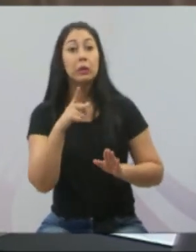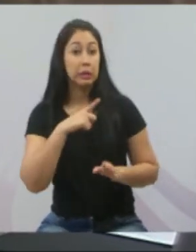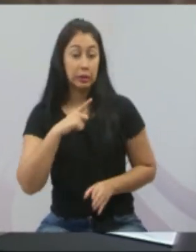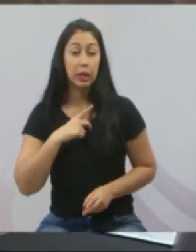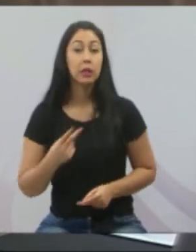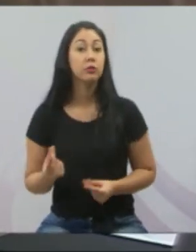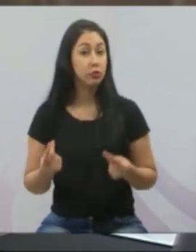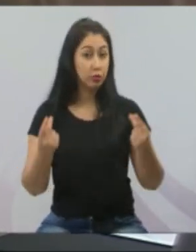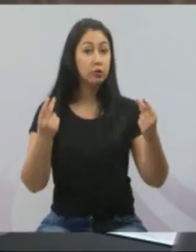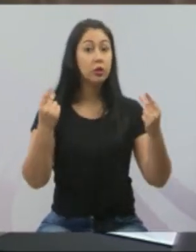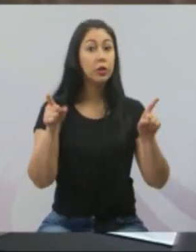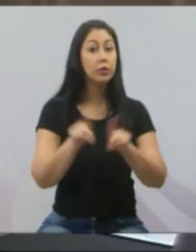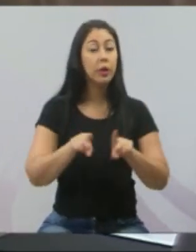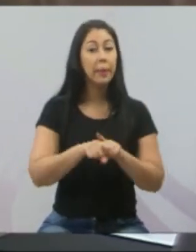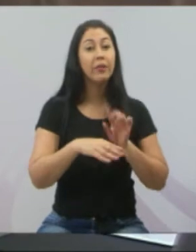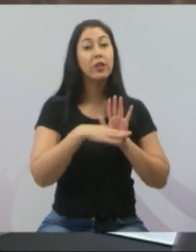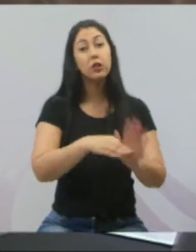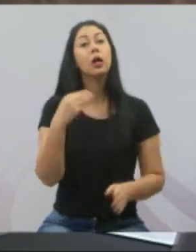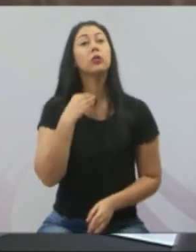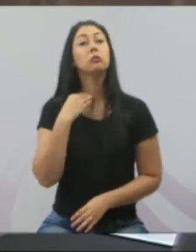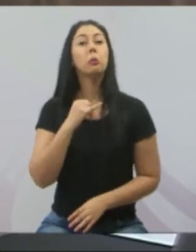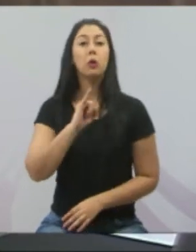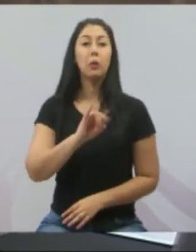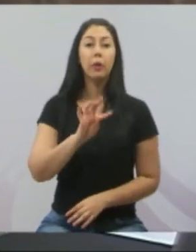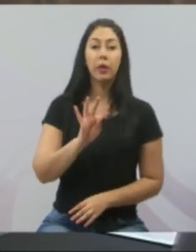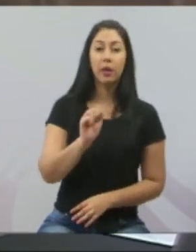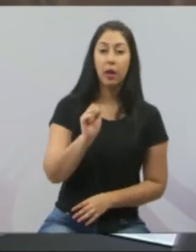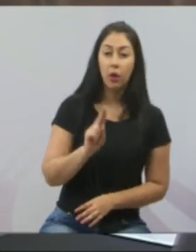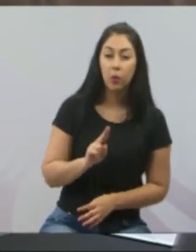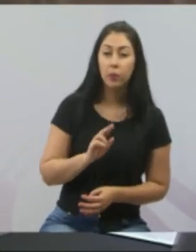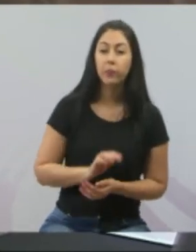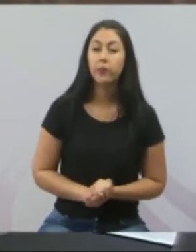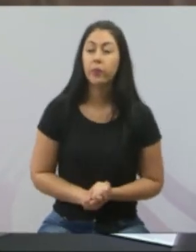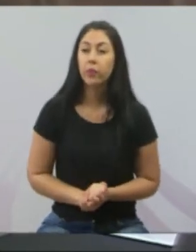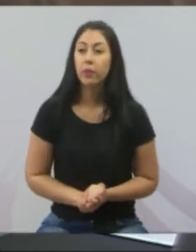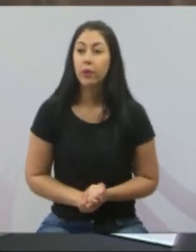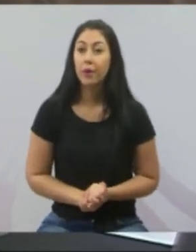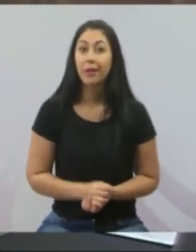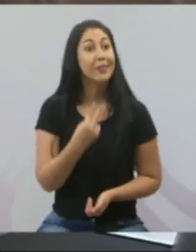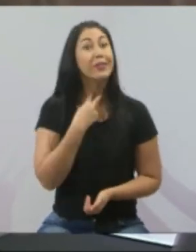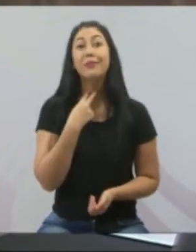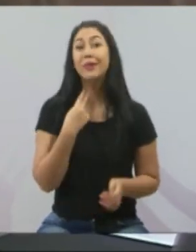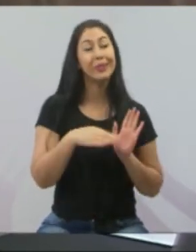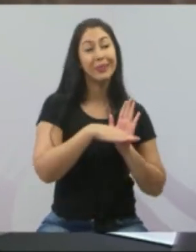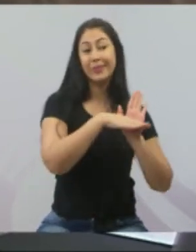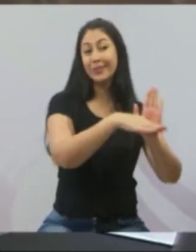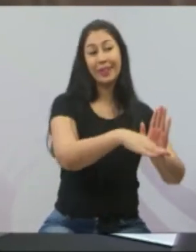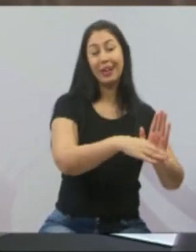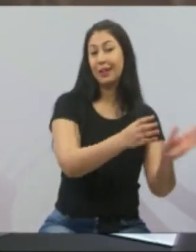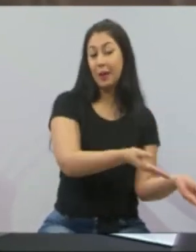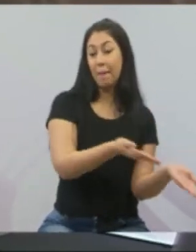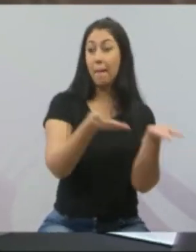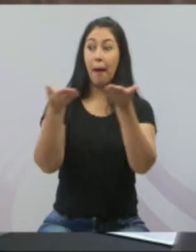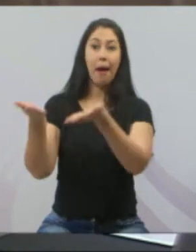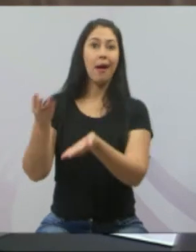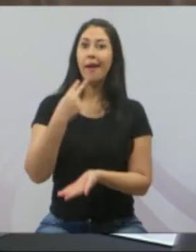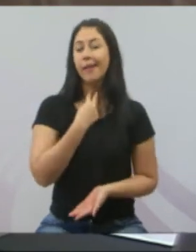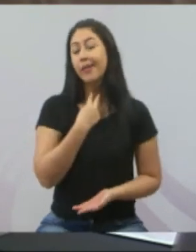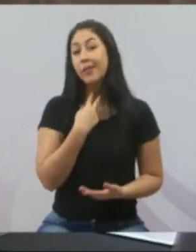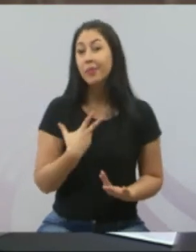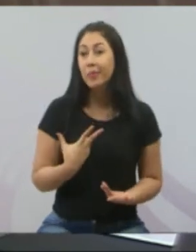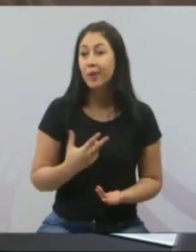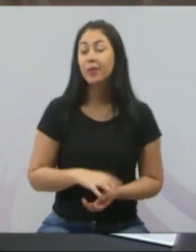votação. Senhor presidente, eu queria só justificar, porque eu passei, coincidentemente, várias vezes ali nesse